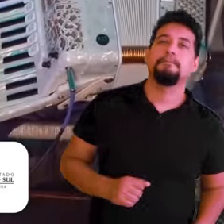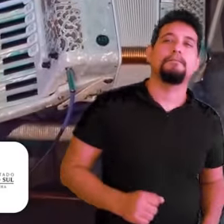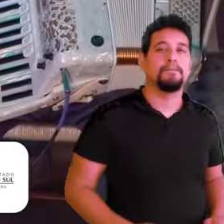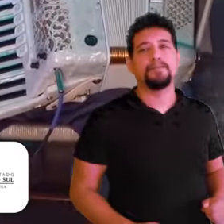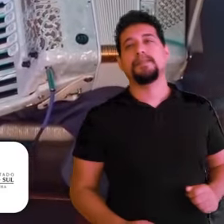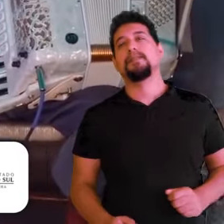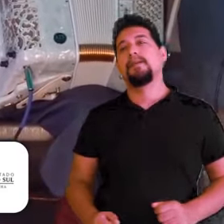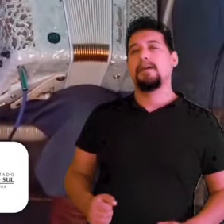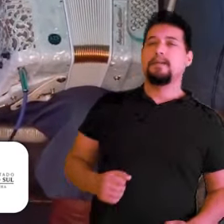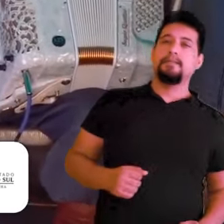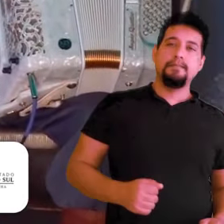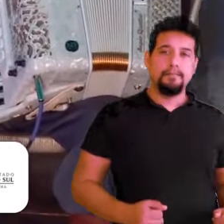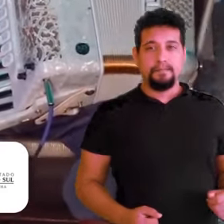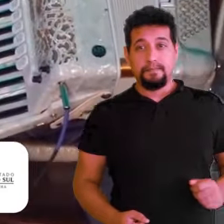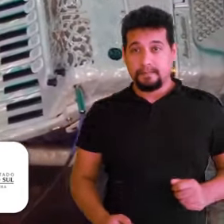Ô, paixão.